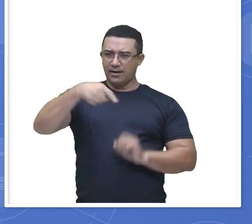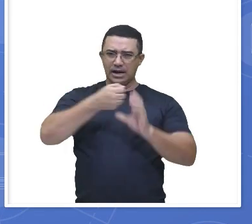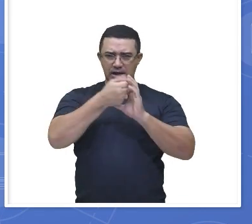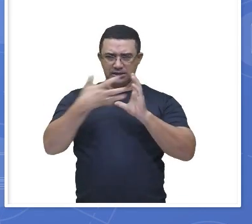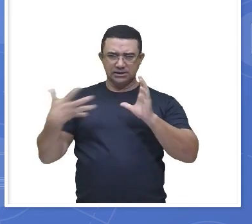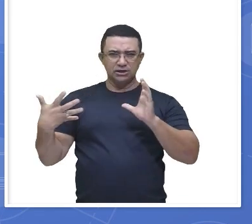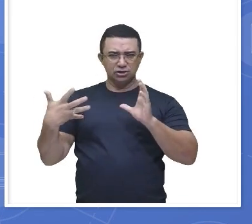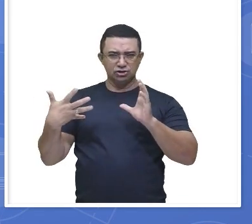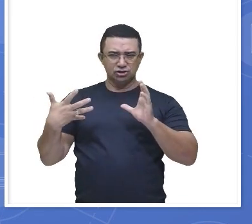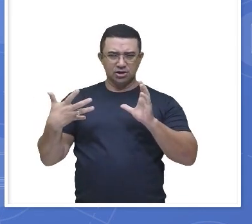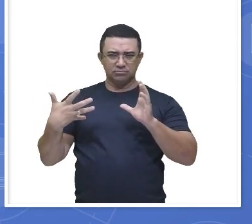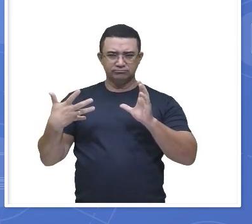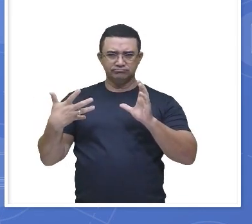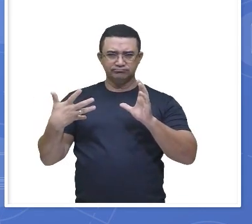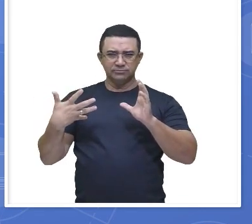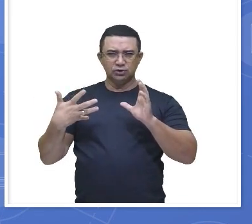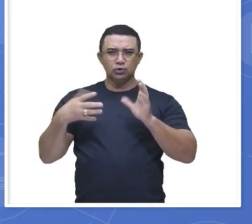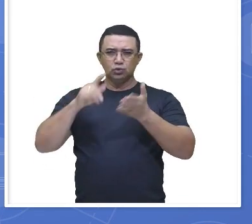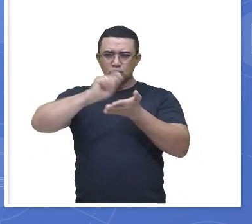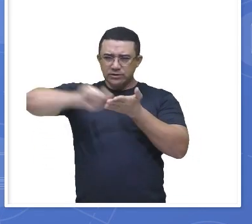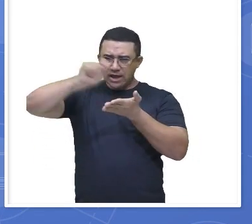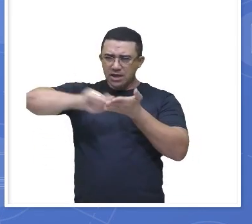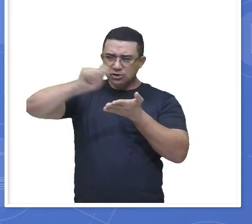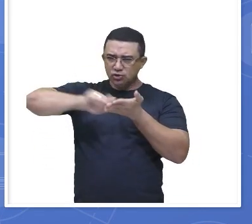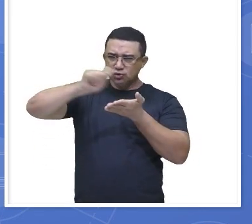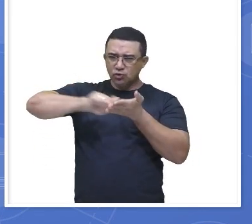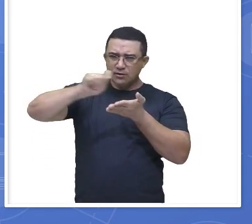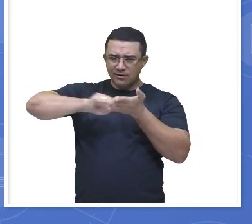do texto que é dissertativo e que é